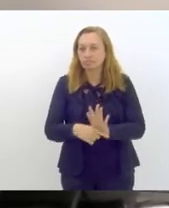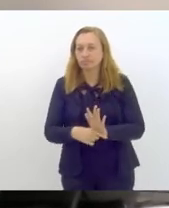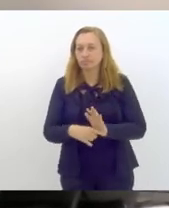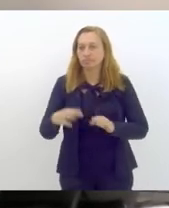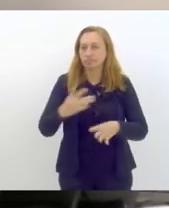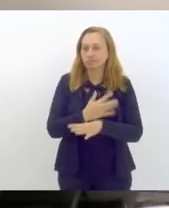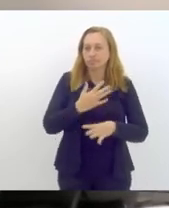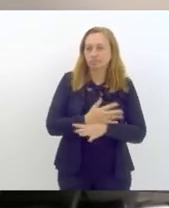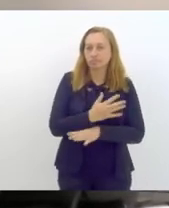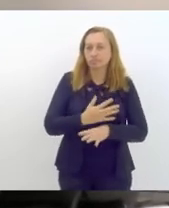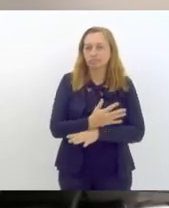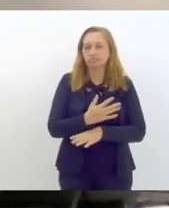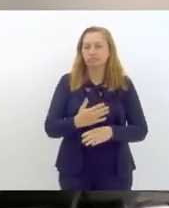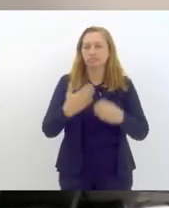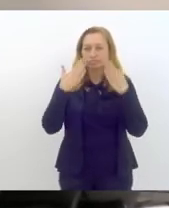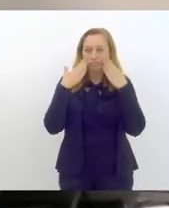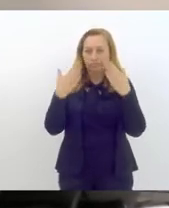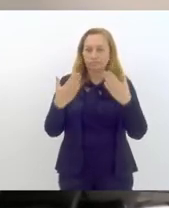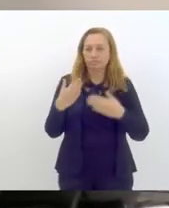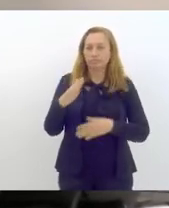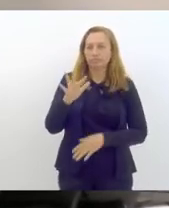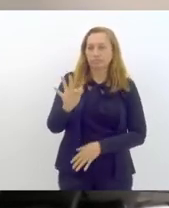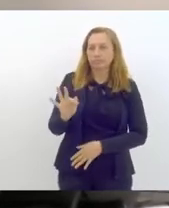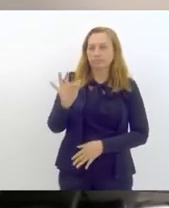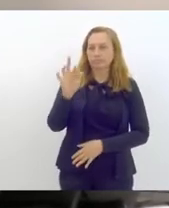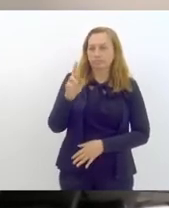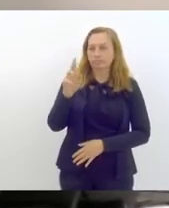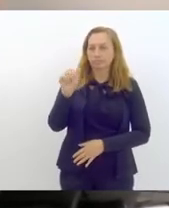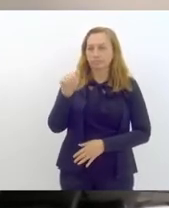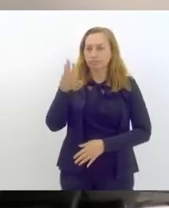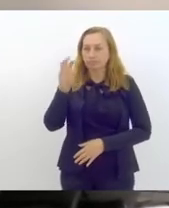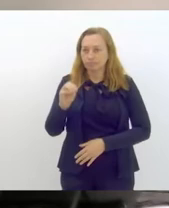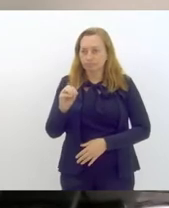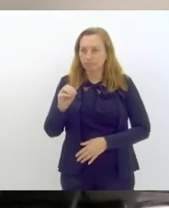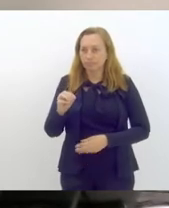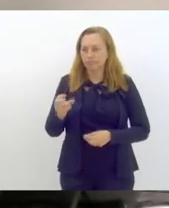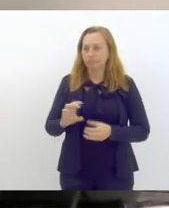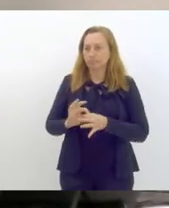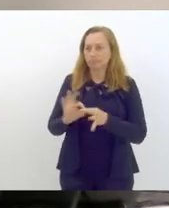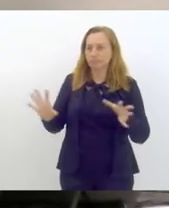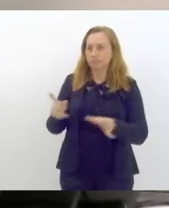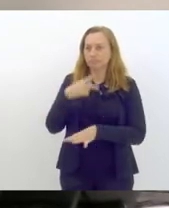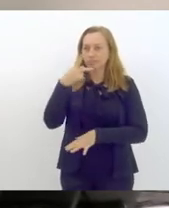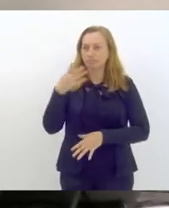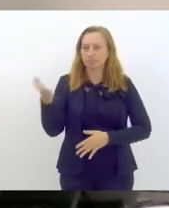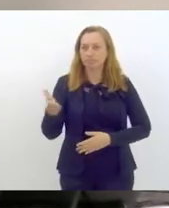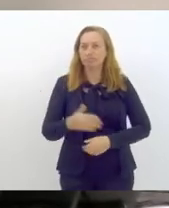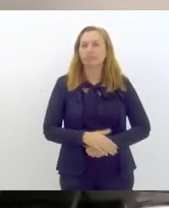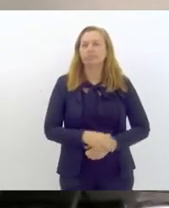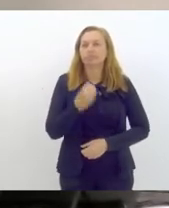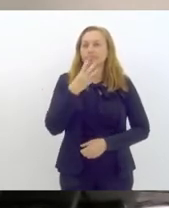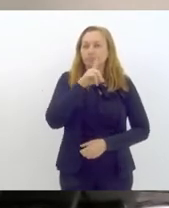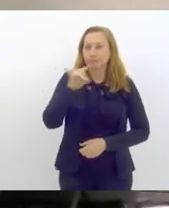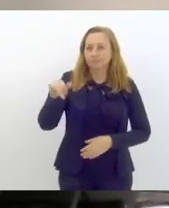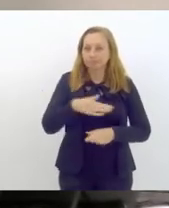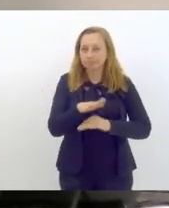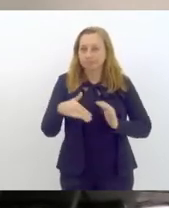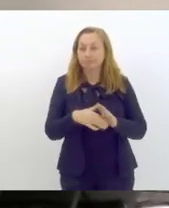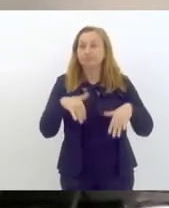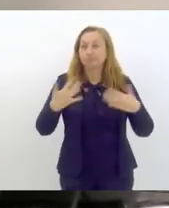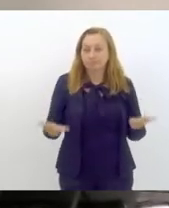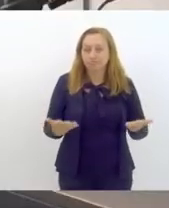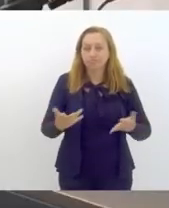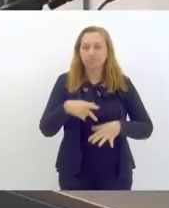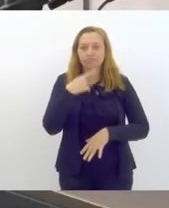representada pelo já citado Francisco Abreu Victor, a quem eu passo a palavra agora. Bom dia a todos. Então, quando